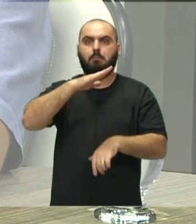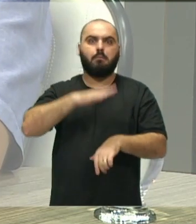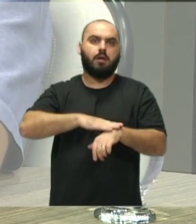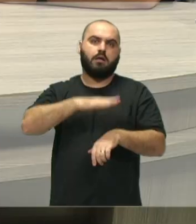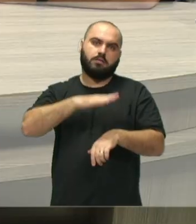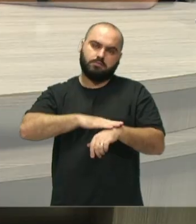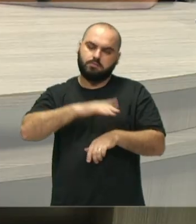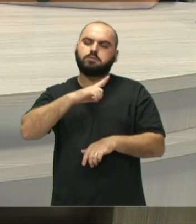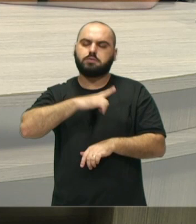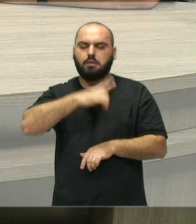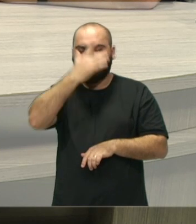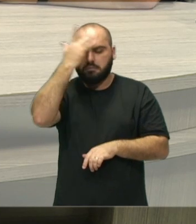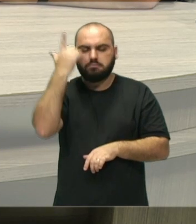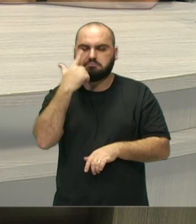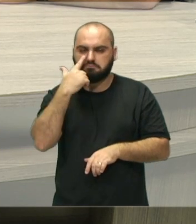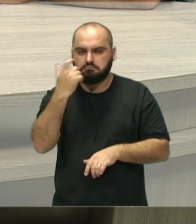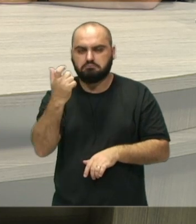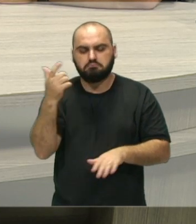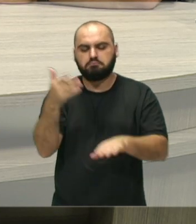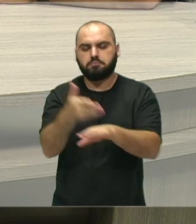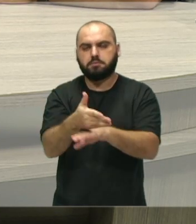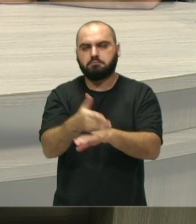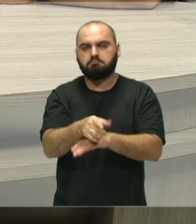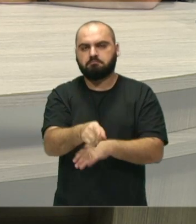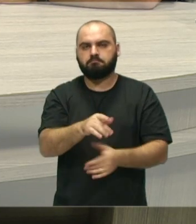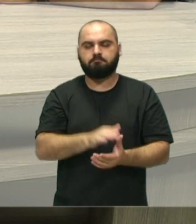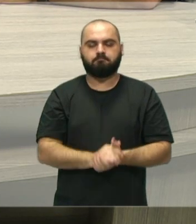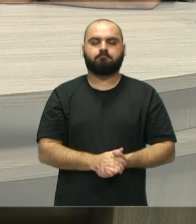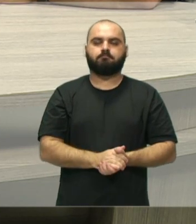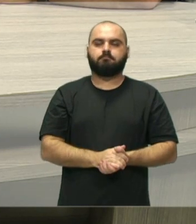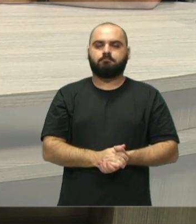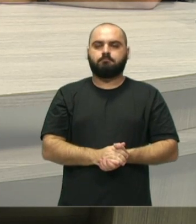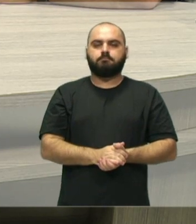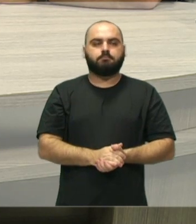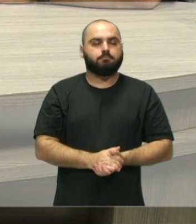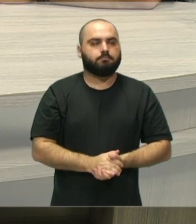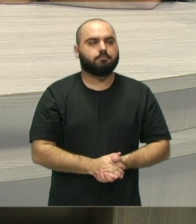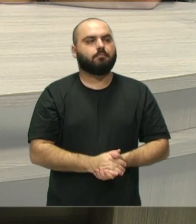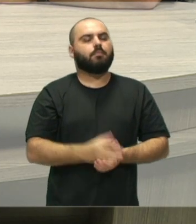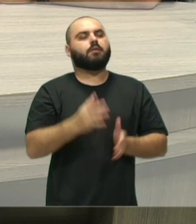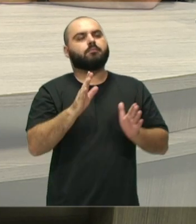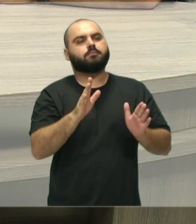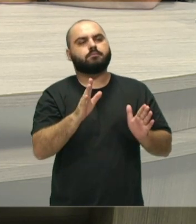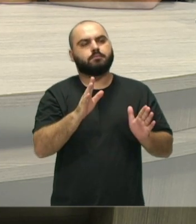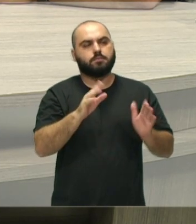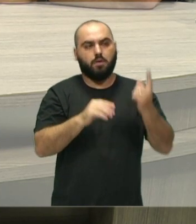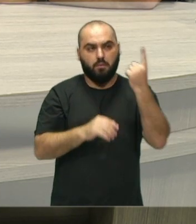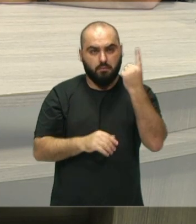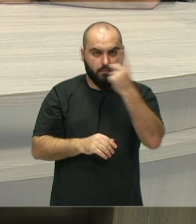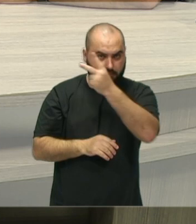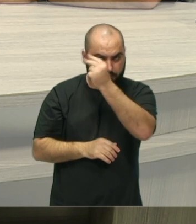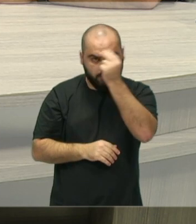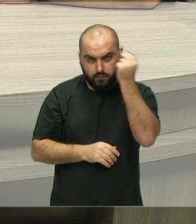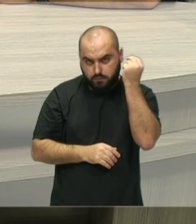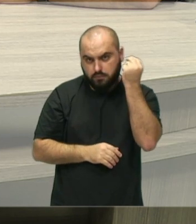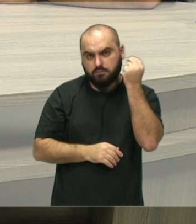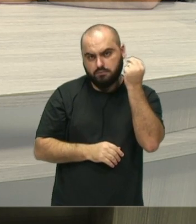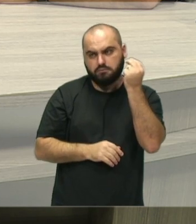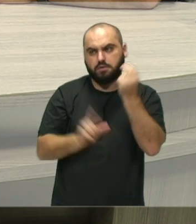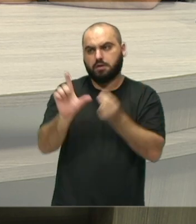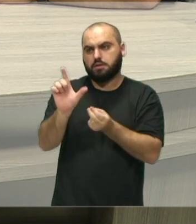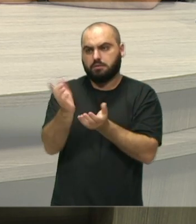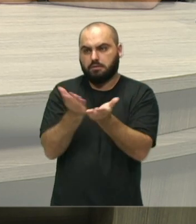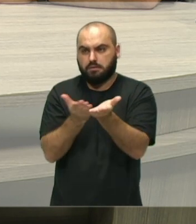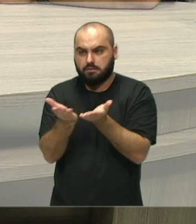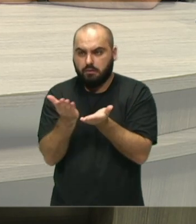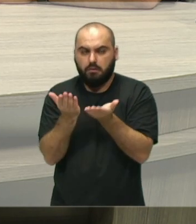privada. E como é que vocês vão viabilizar isso? Assim, quando se trata de uma prefeitura, a gente sabe, ela faz uma licitação, ela